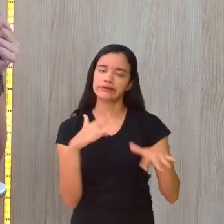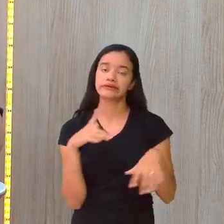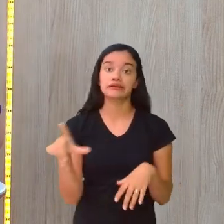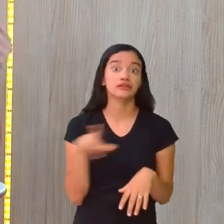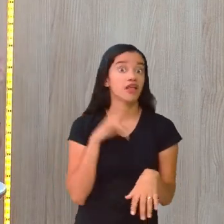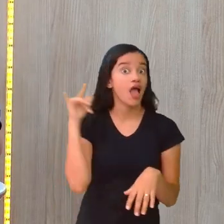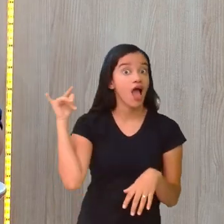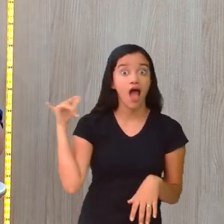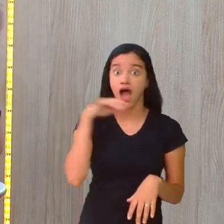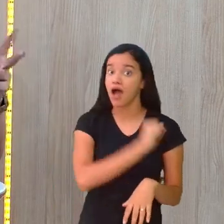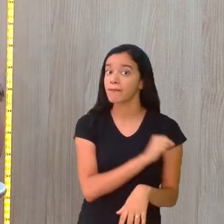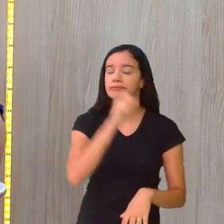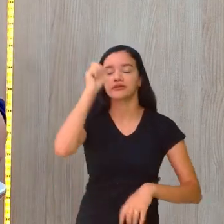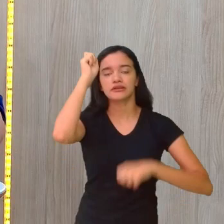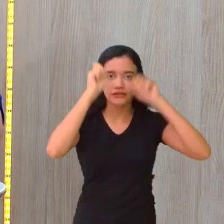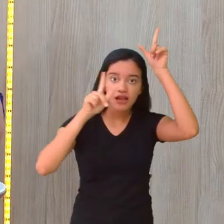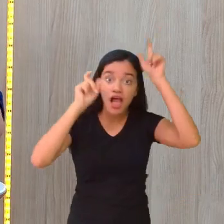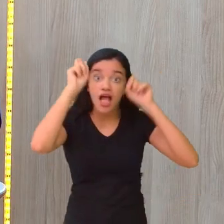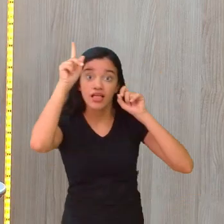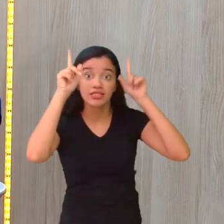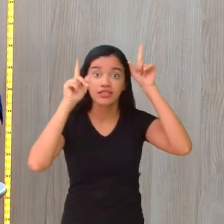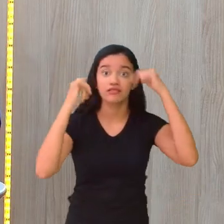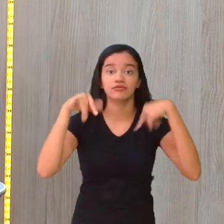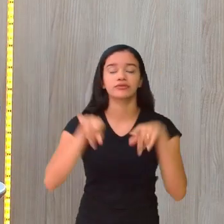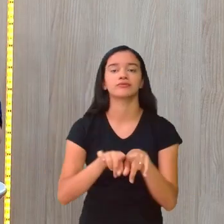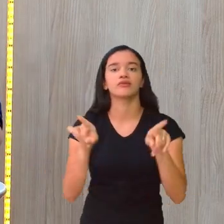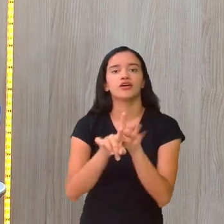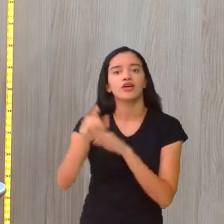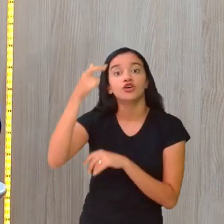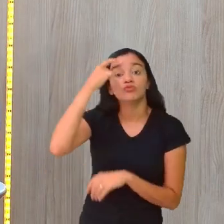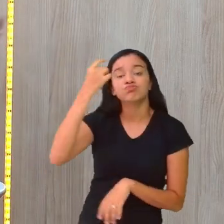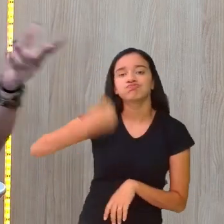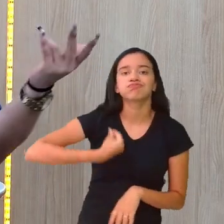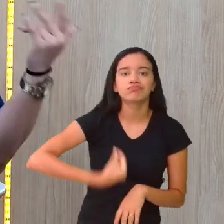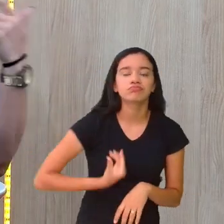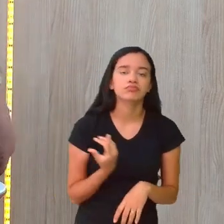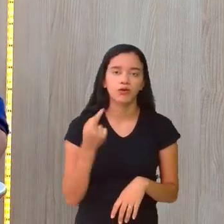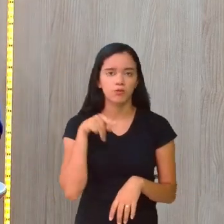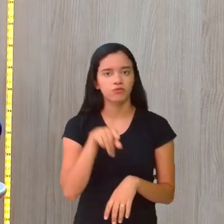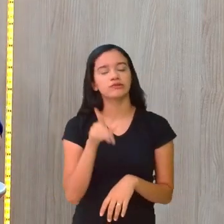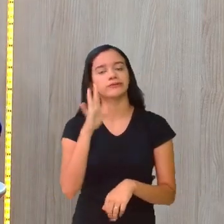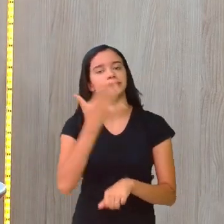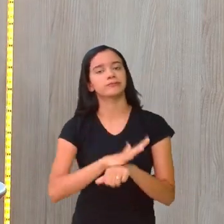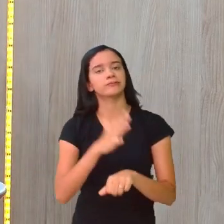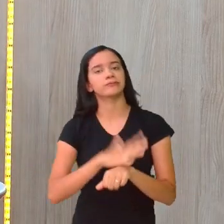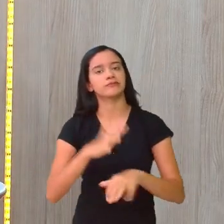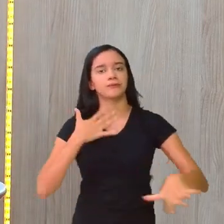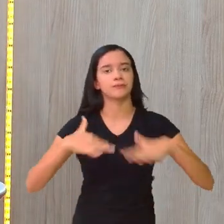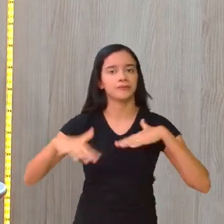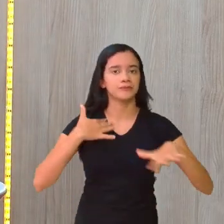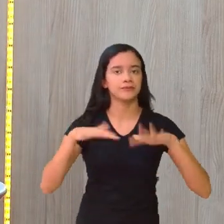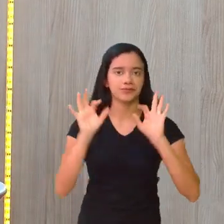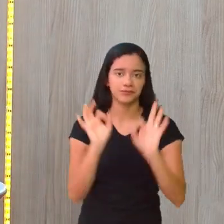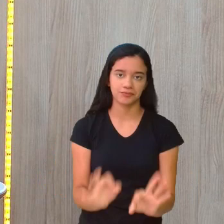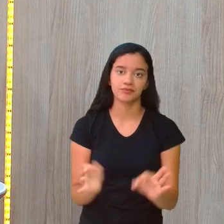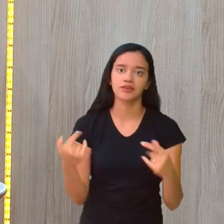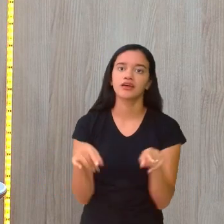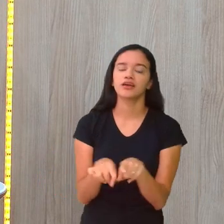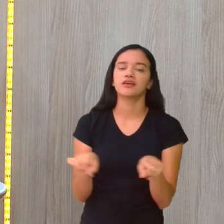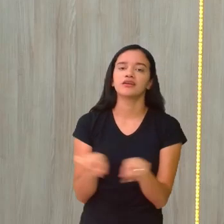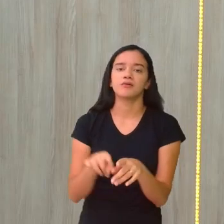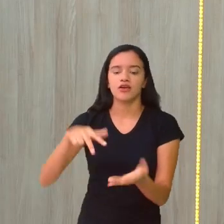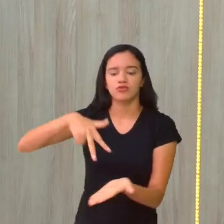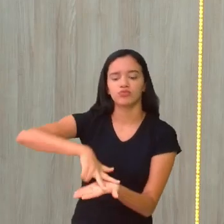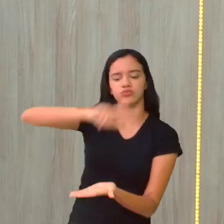muito rápido, muito criativo, né? A mente sempre ativa para poder você realizar aquele movimento. Às vezes já vem um salto